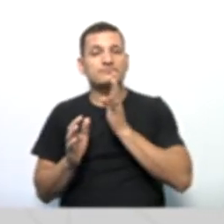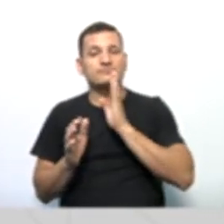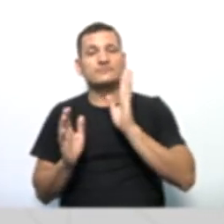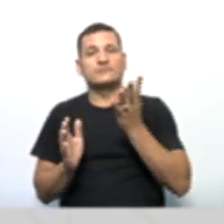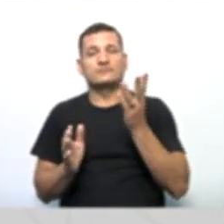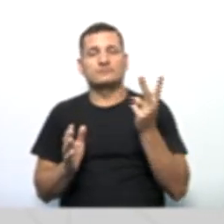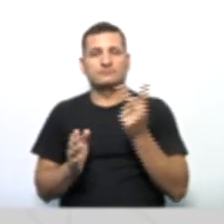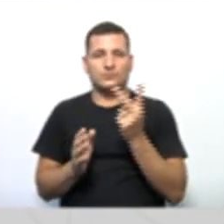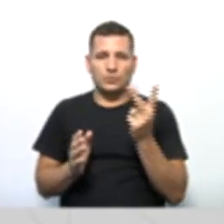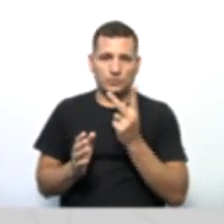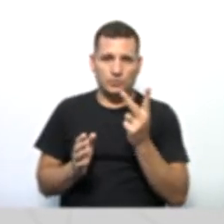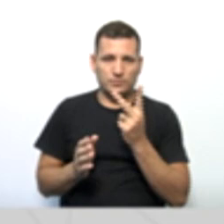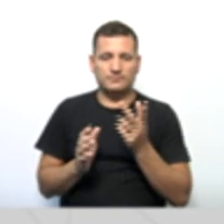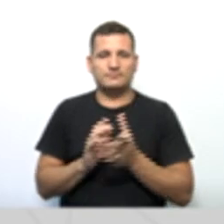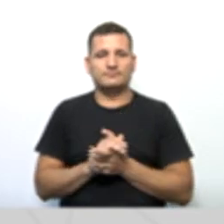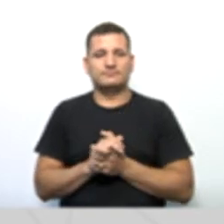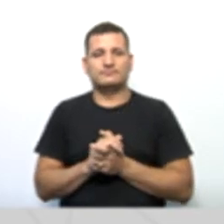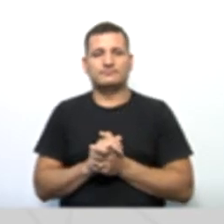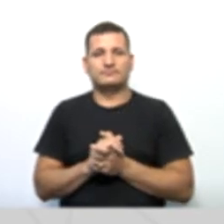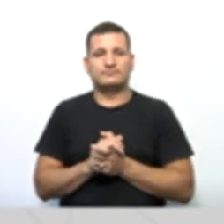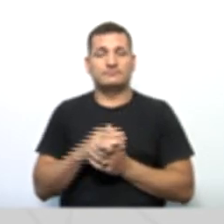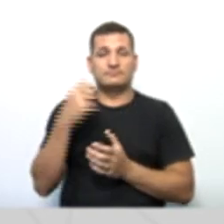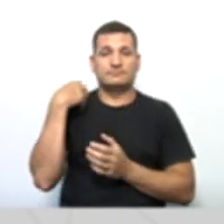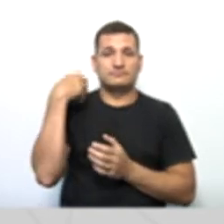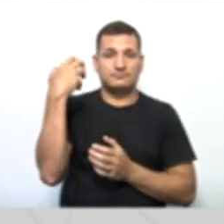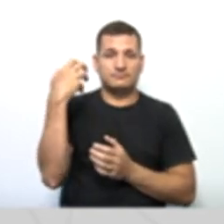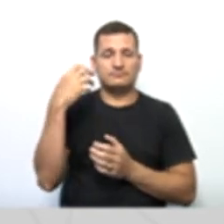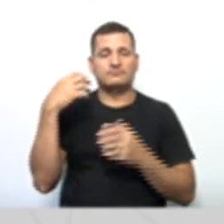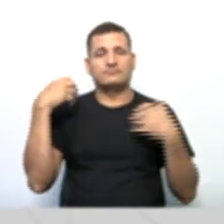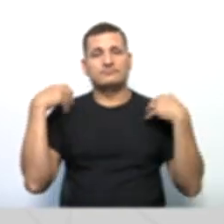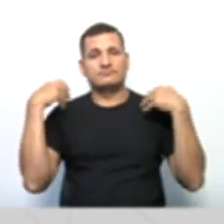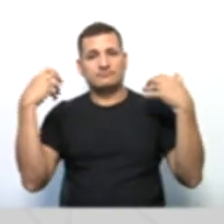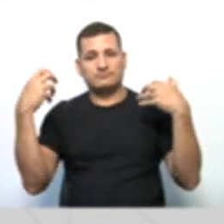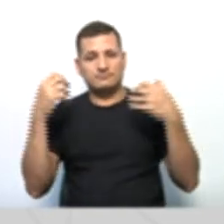camaradas, Aristóteles e Sócrates.